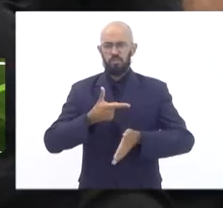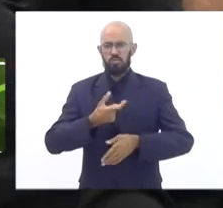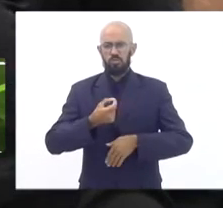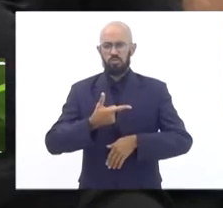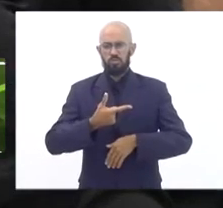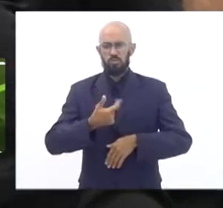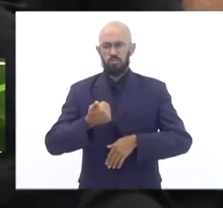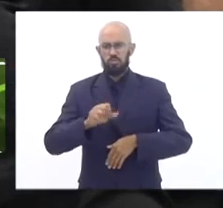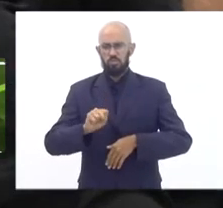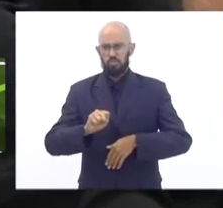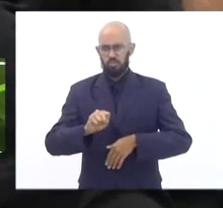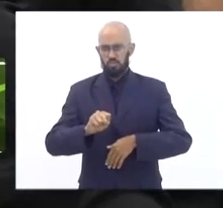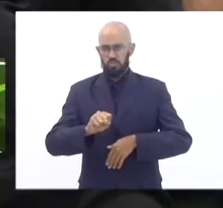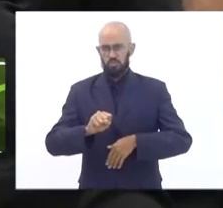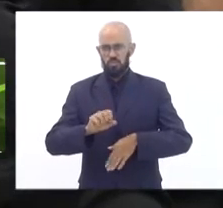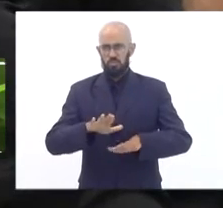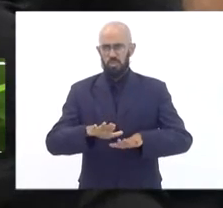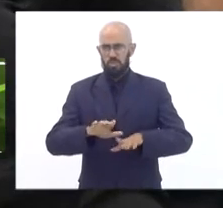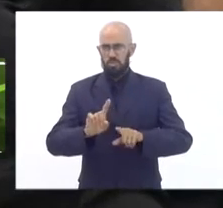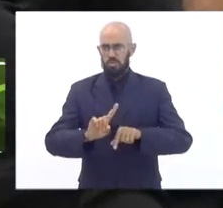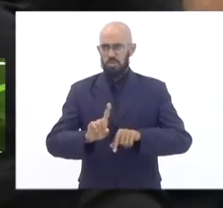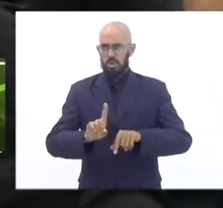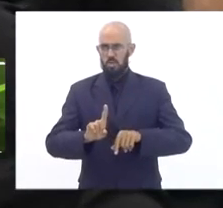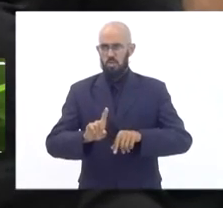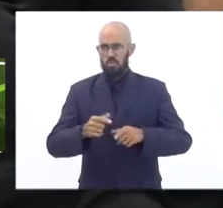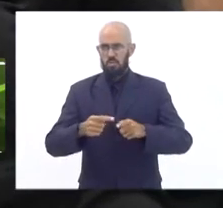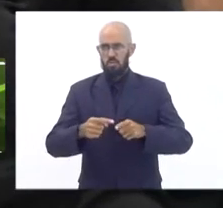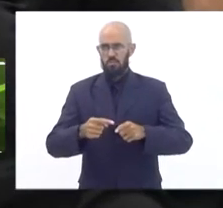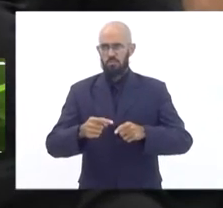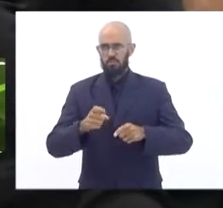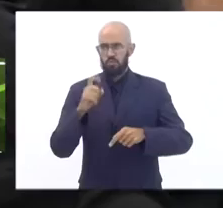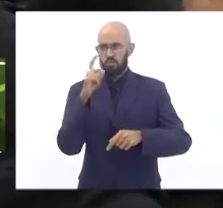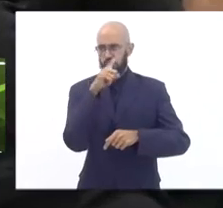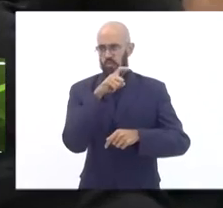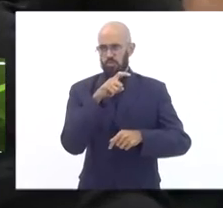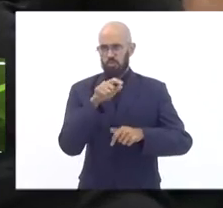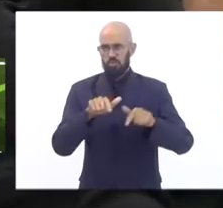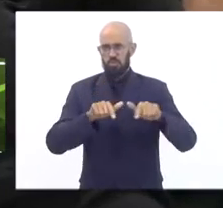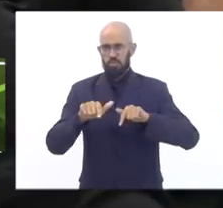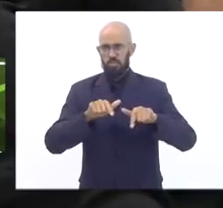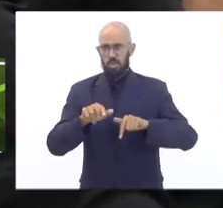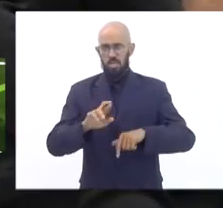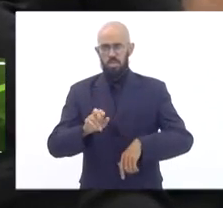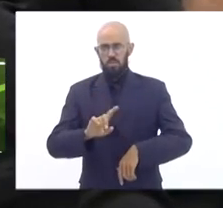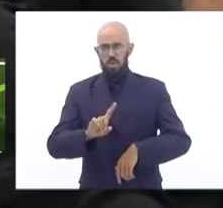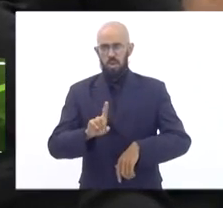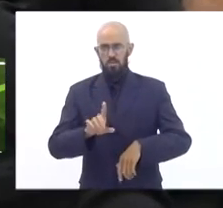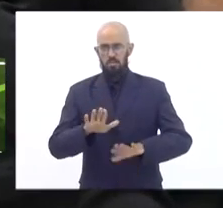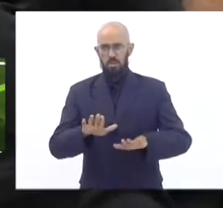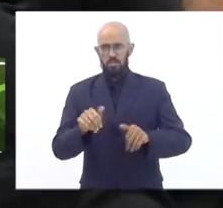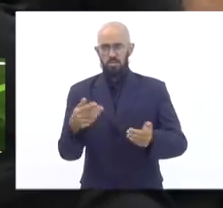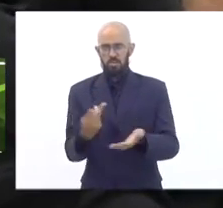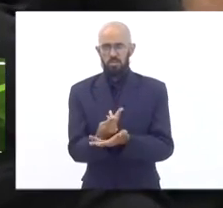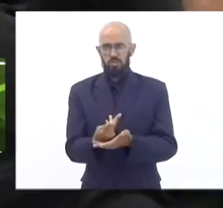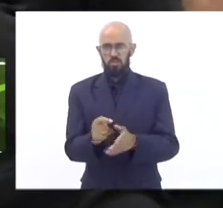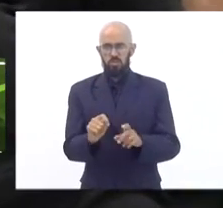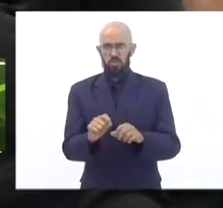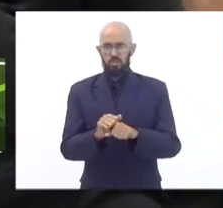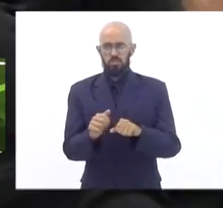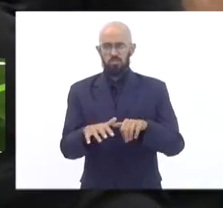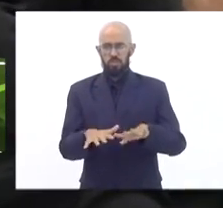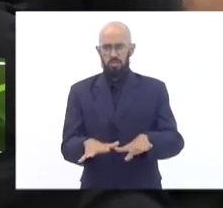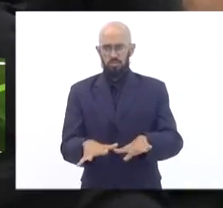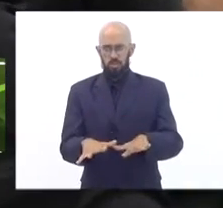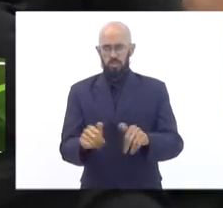Mas não que impedem a operação, coisa que ocorreu no advento da pandemia. Nós estávamos numa